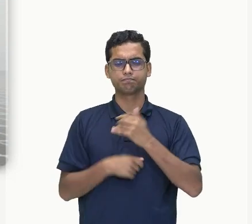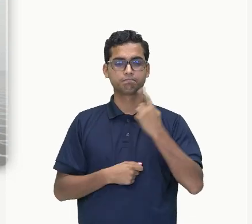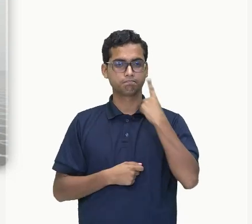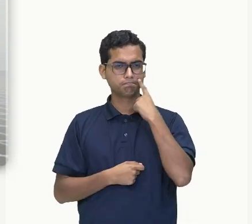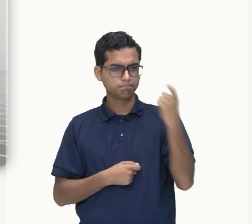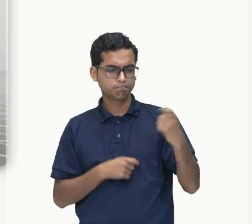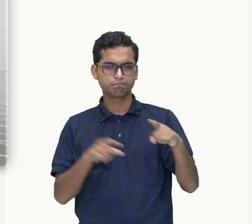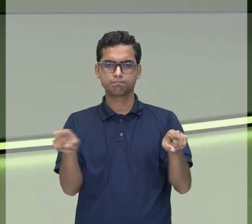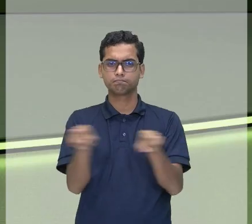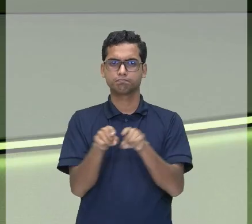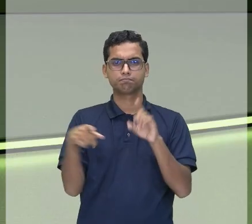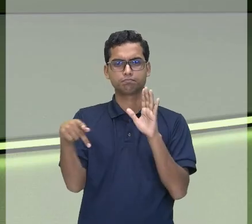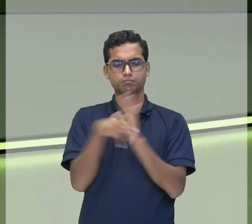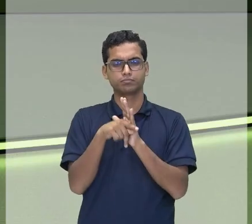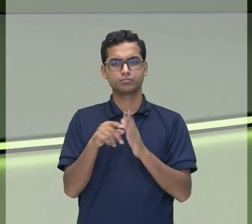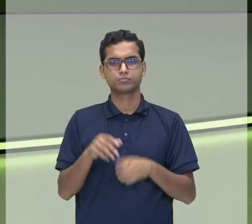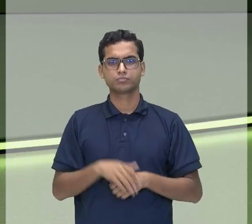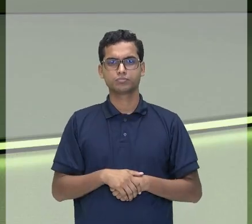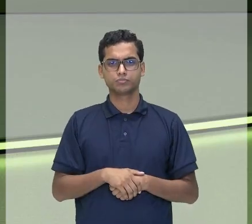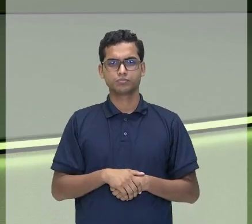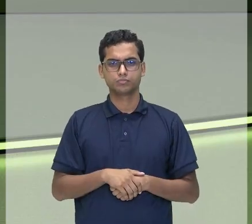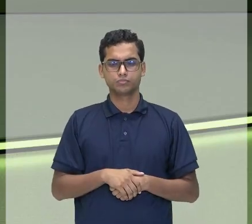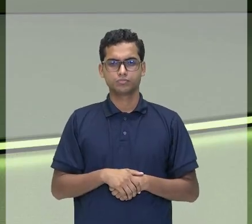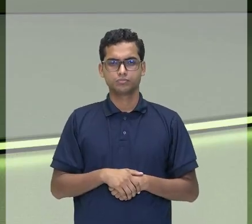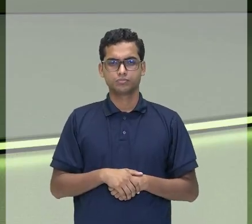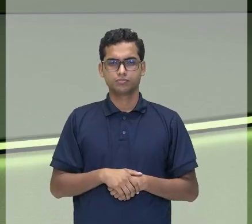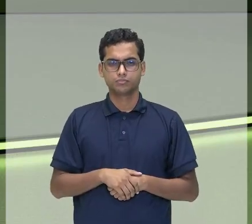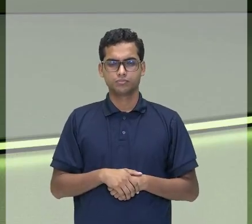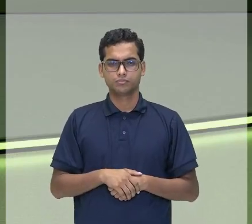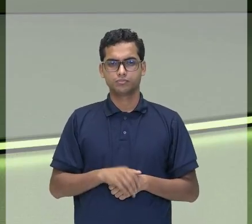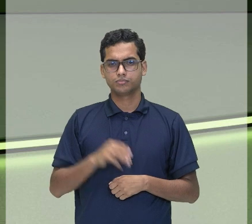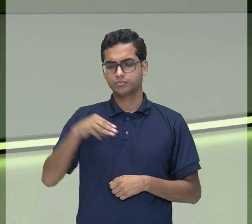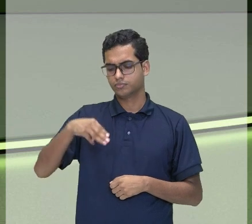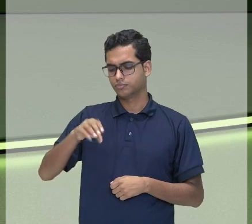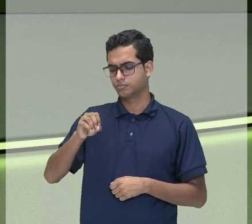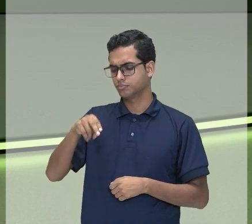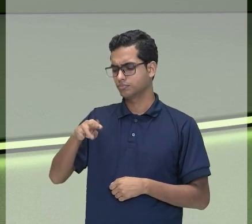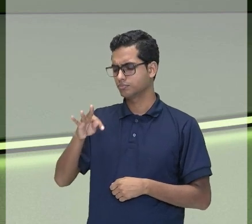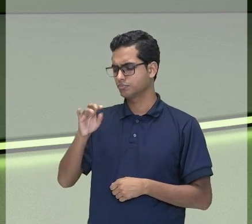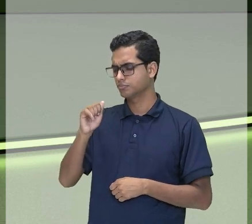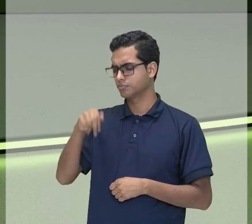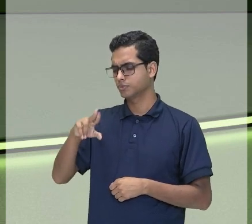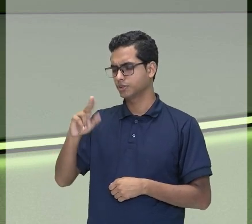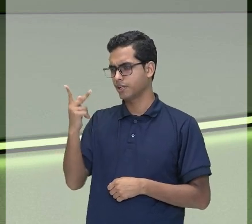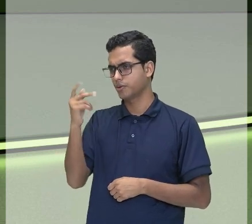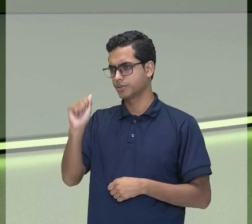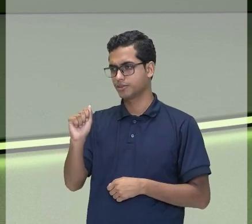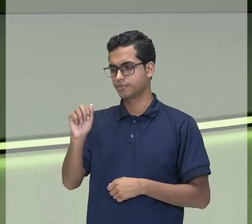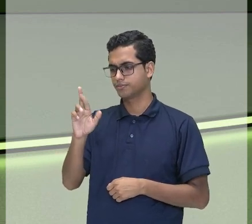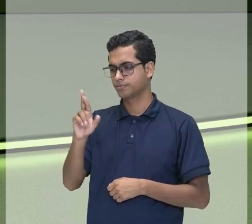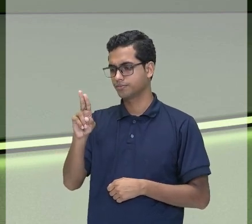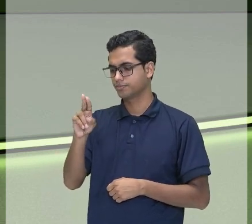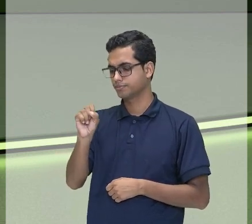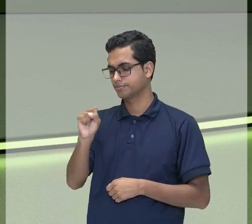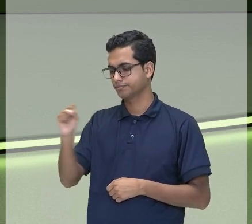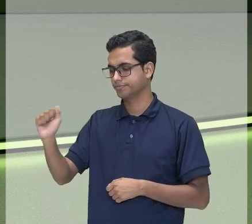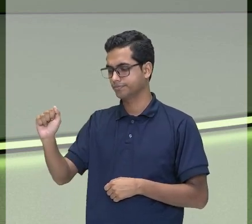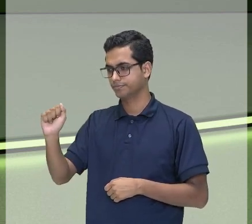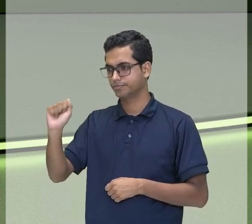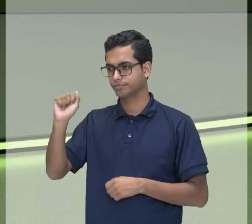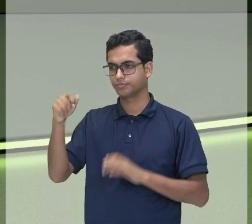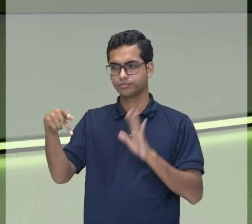é a montanha-russa, gente. Eu, particularmente, dispenso a montanha-russa, mas eu sei que tem gente que adora, né?